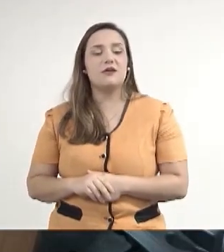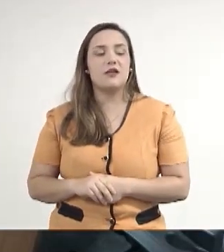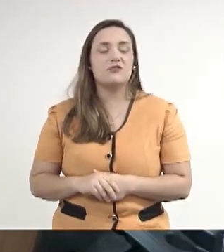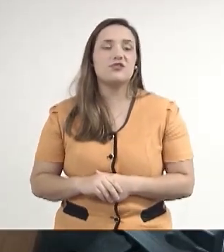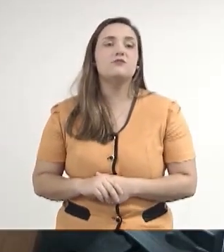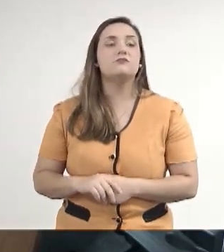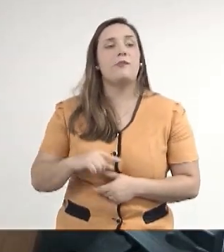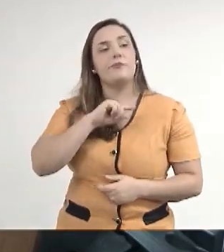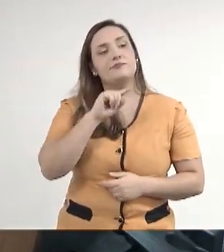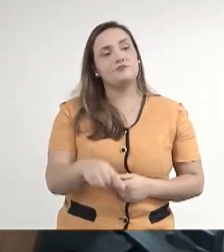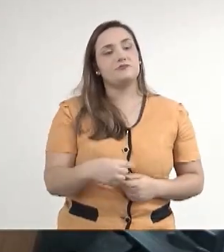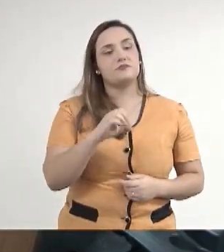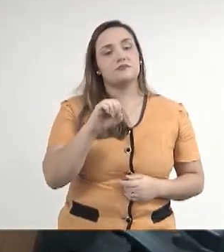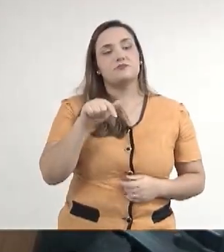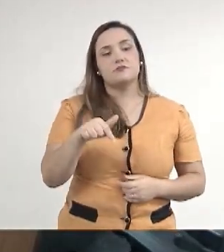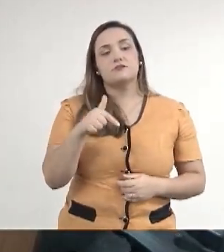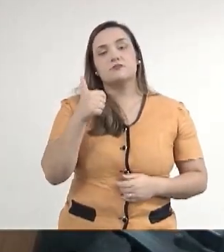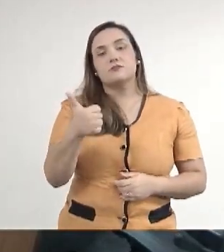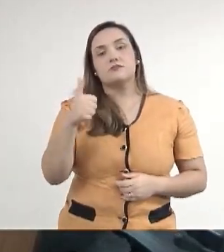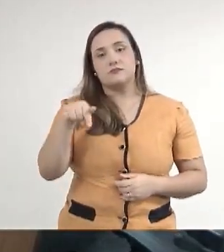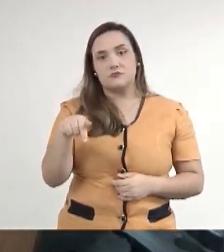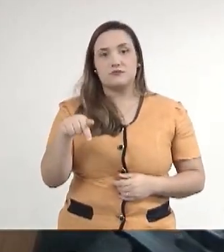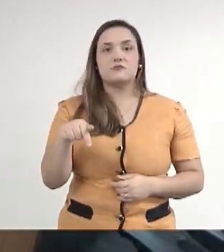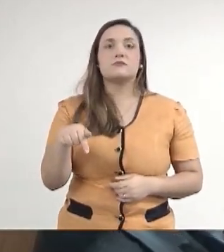com 53 óbitos.